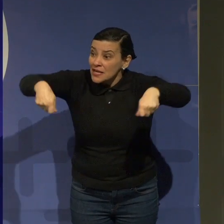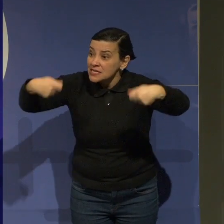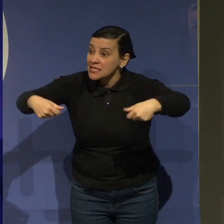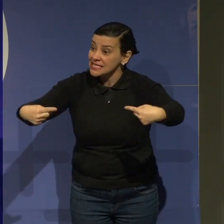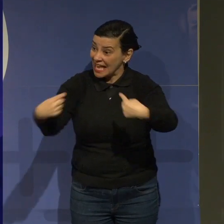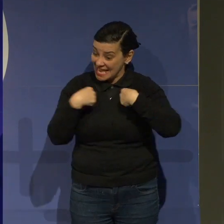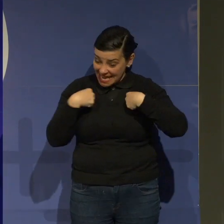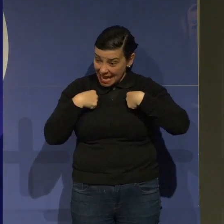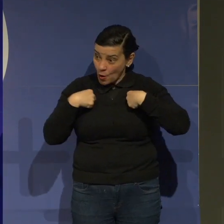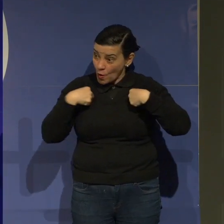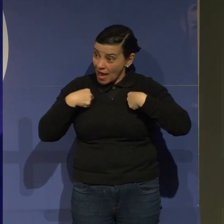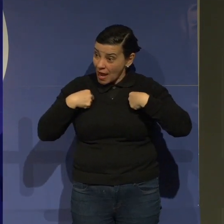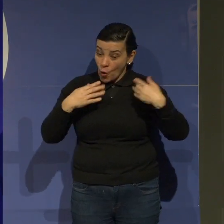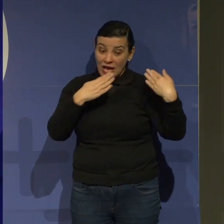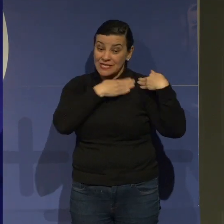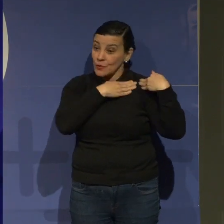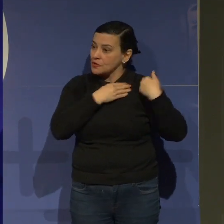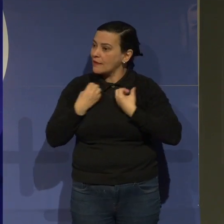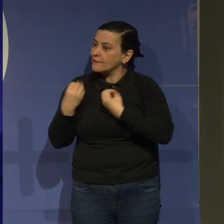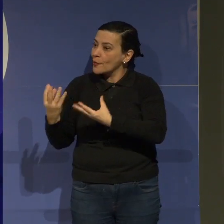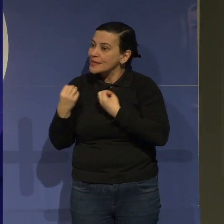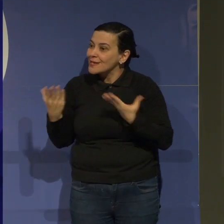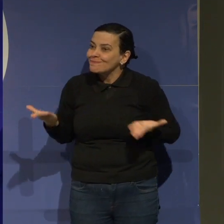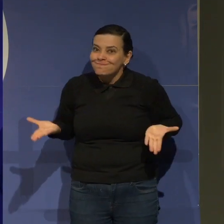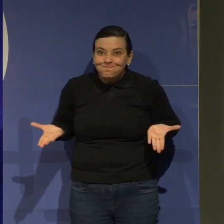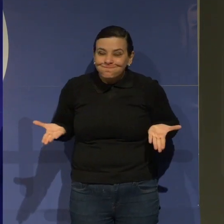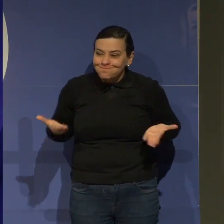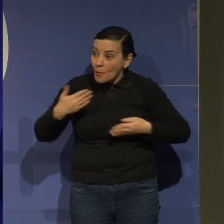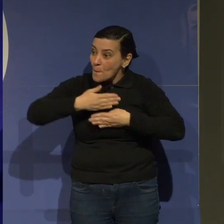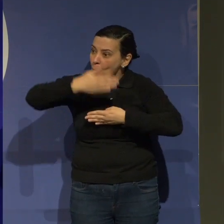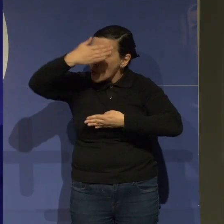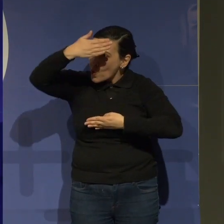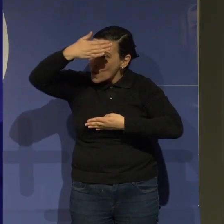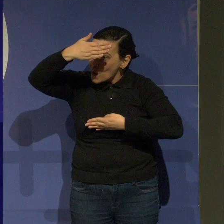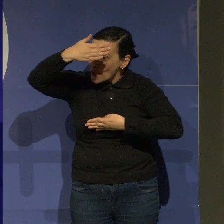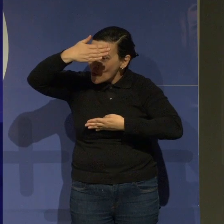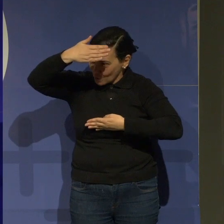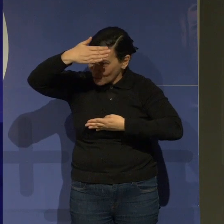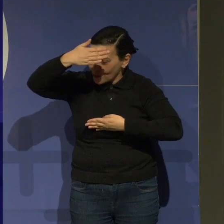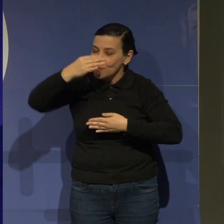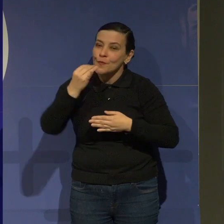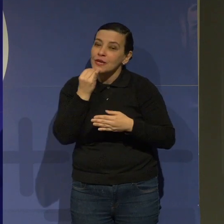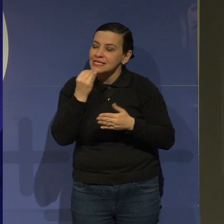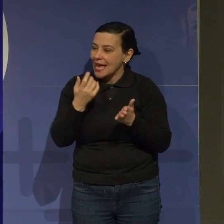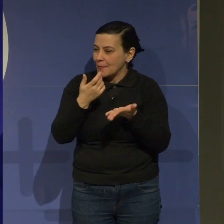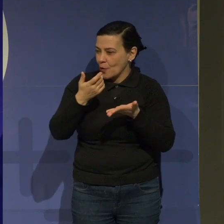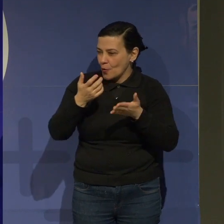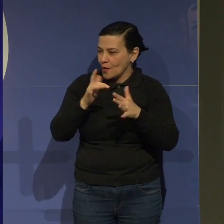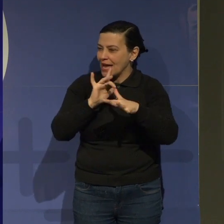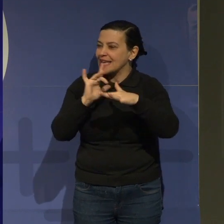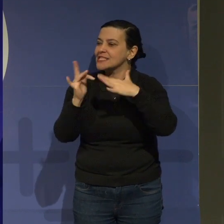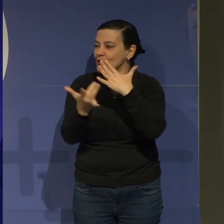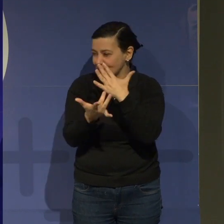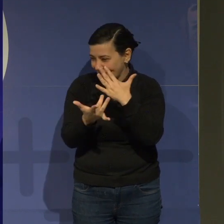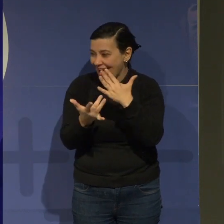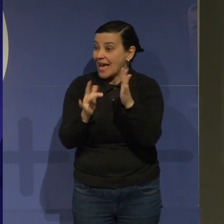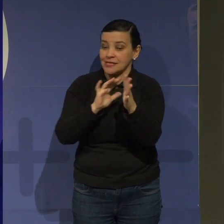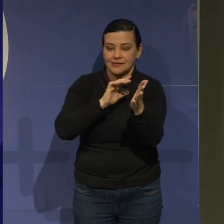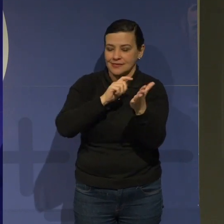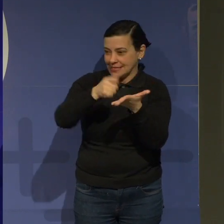da informação. Então, texto alternativo em redes sociais. A gente pode